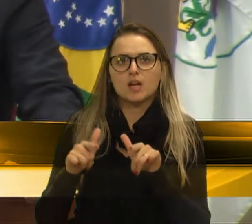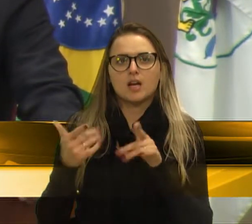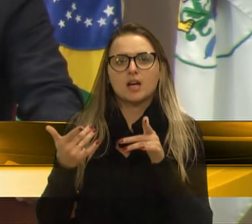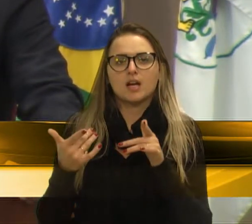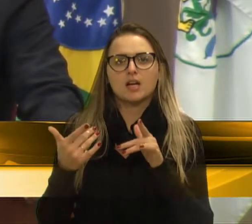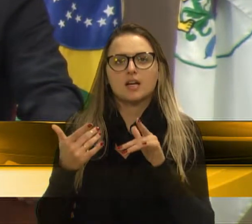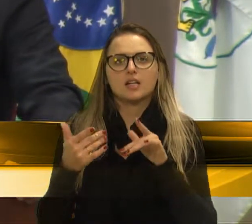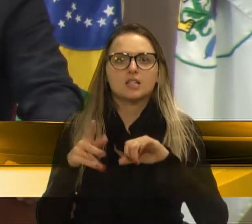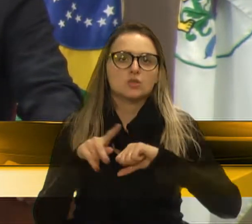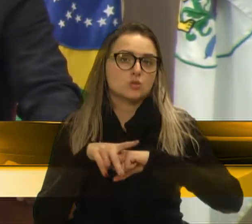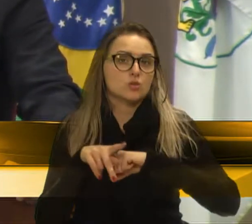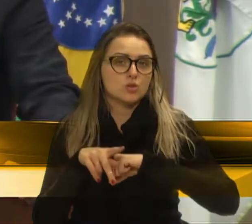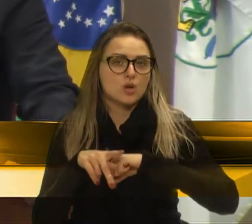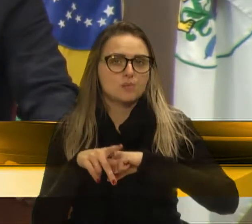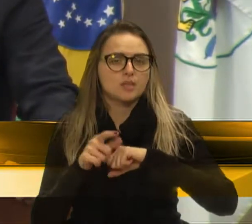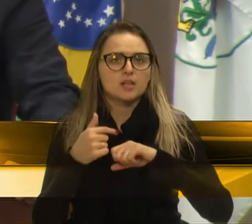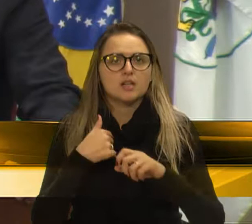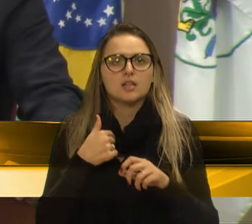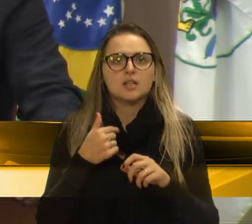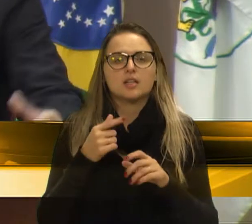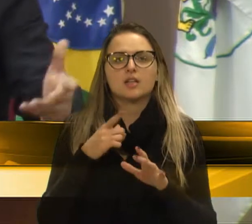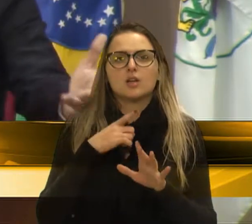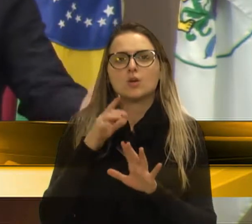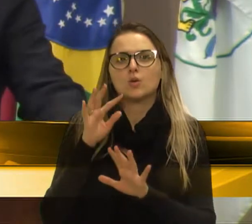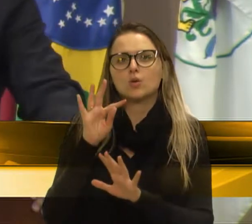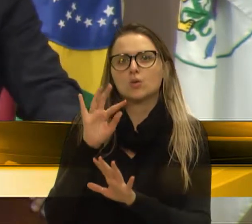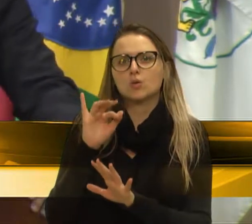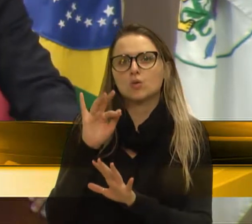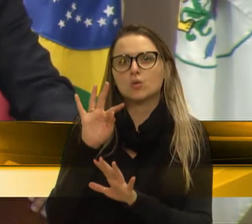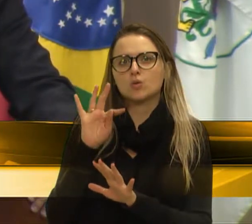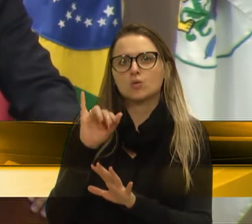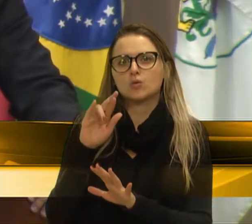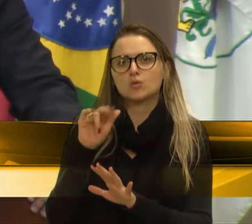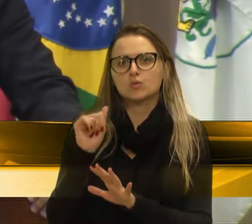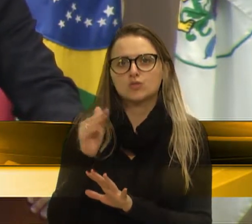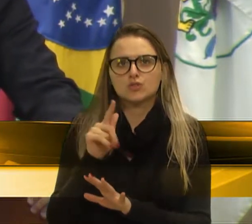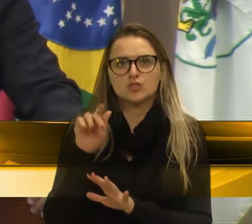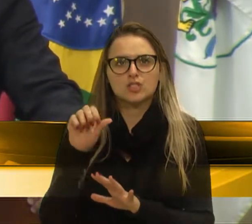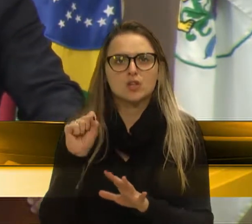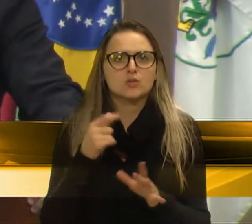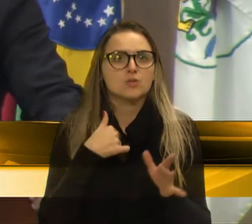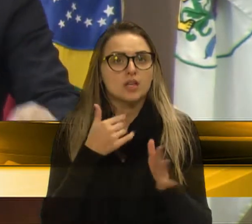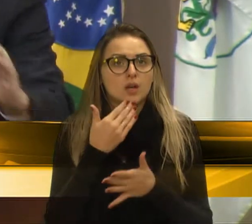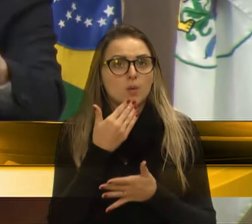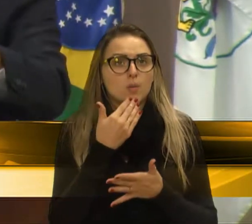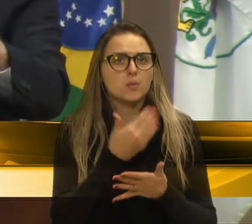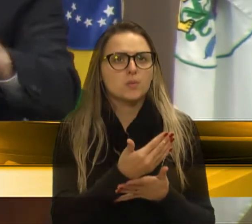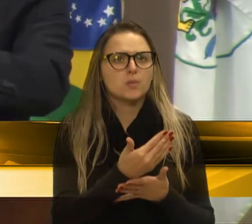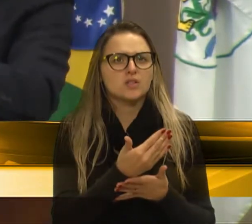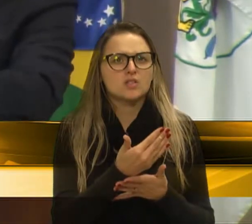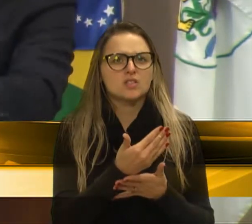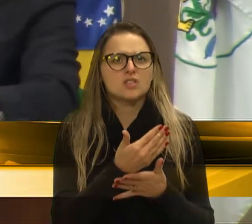praça de alimentação, e era um tira-gosto, e eu pedi, vou pedir a iguaria aqui da terra, que é